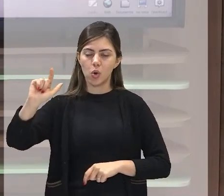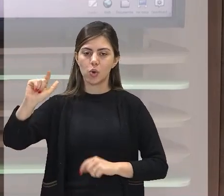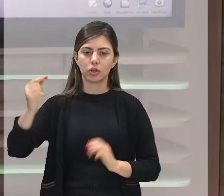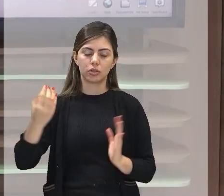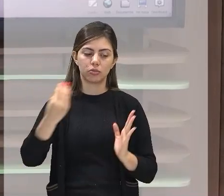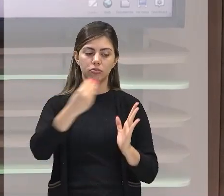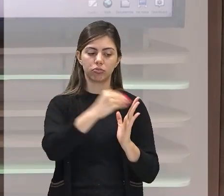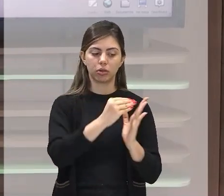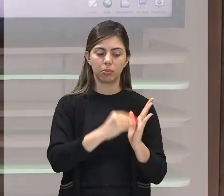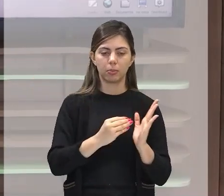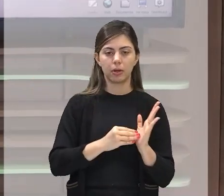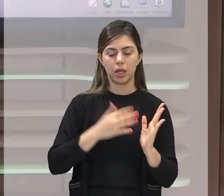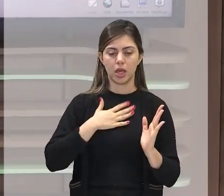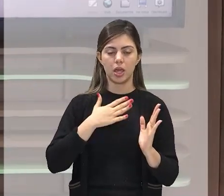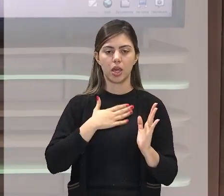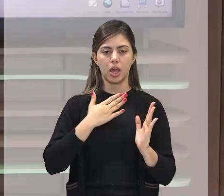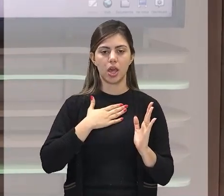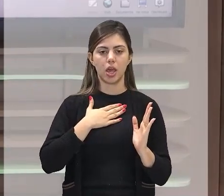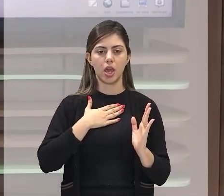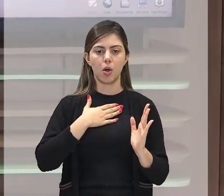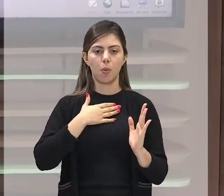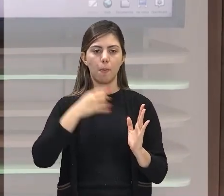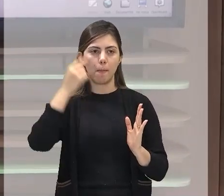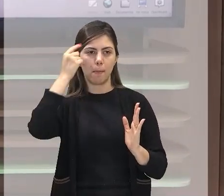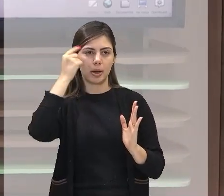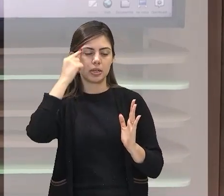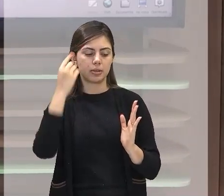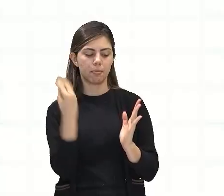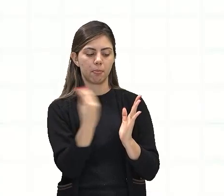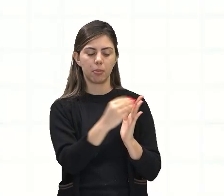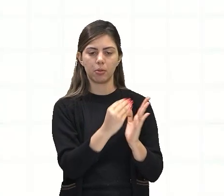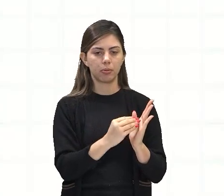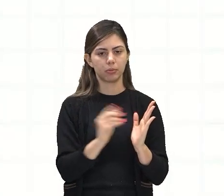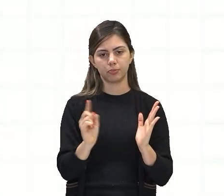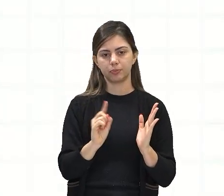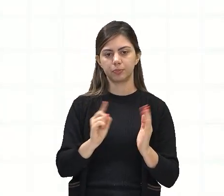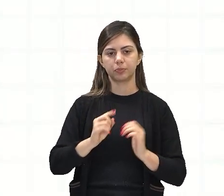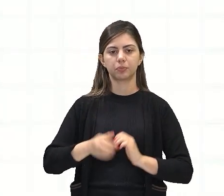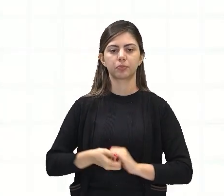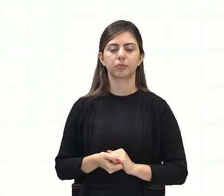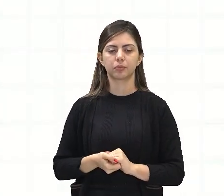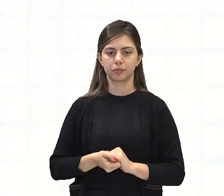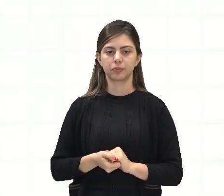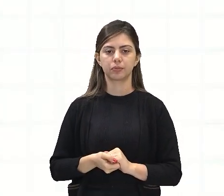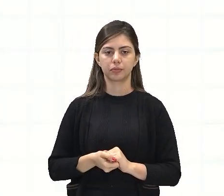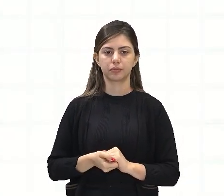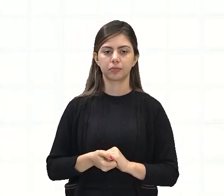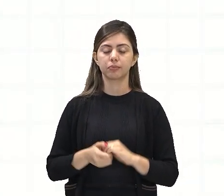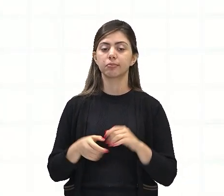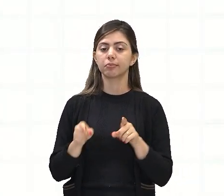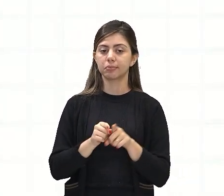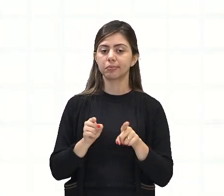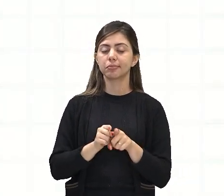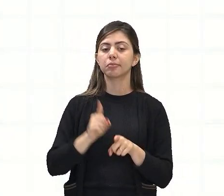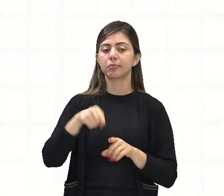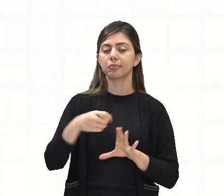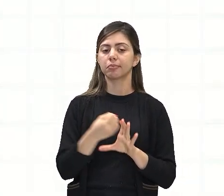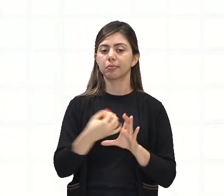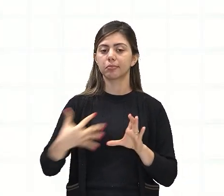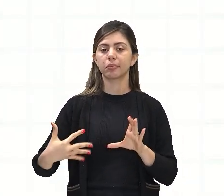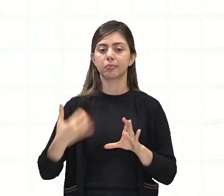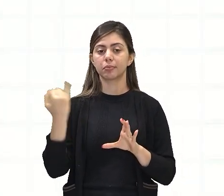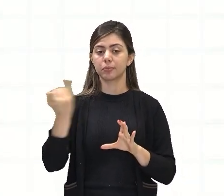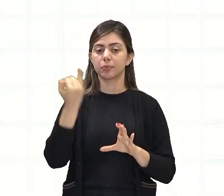reproduz as suas próprias falas, ele reproduz a fala do outro. Muito bem. E também, característica importantíssima,